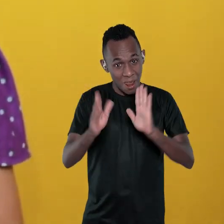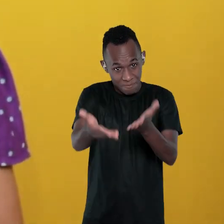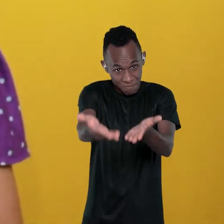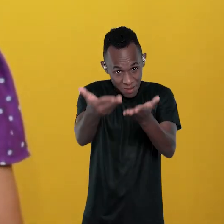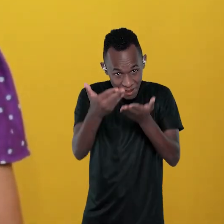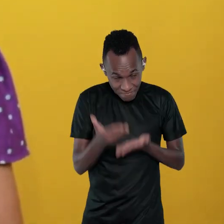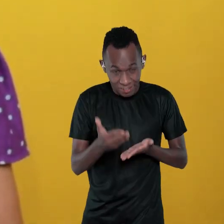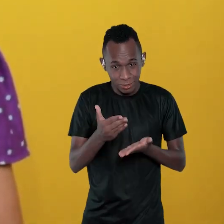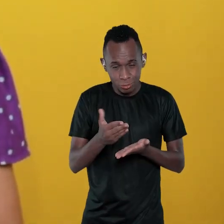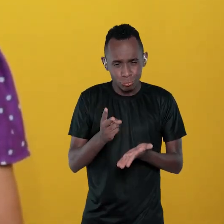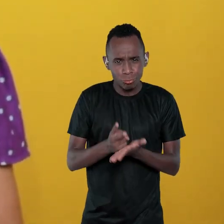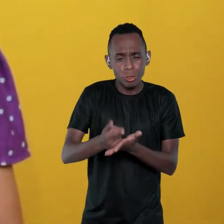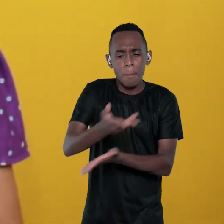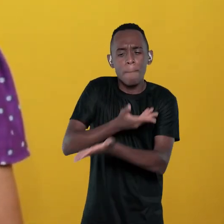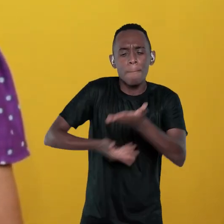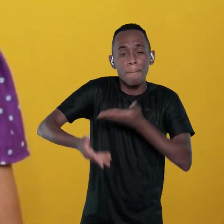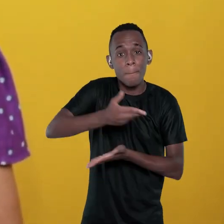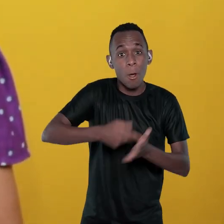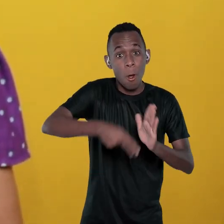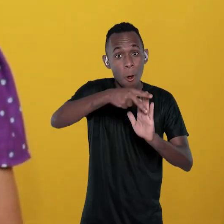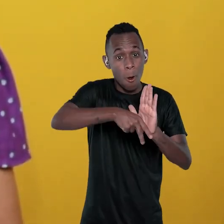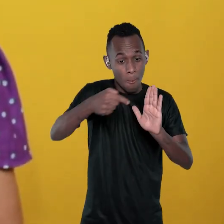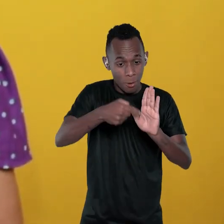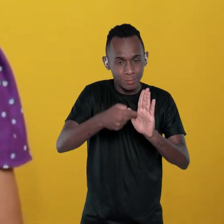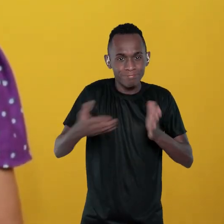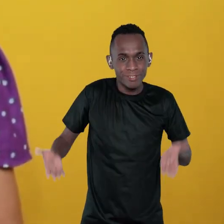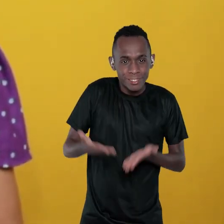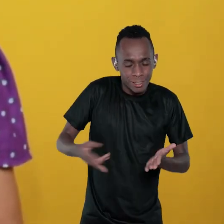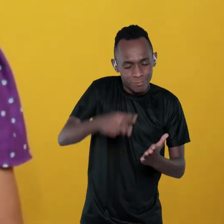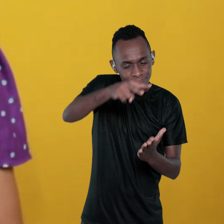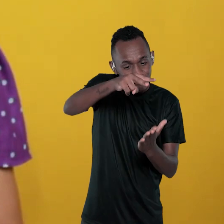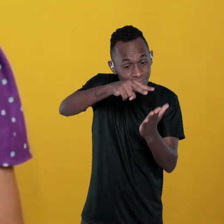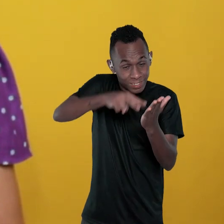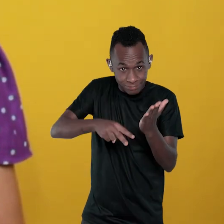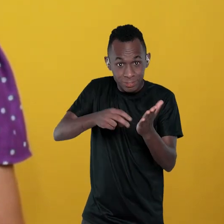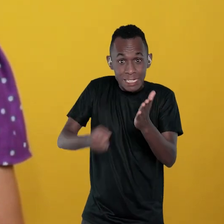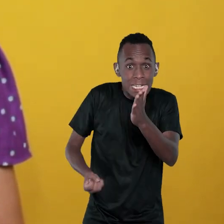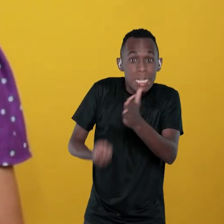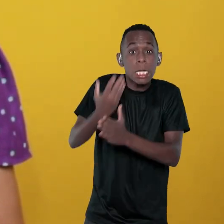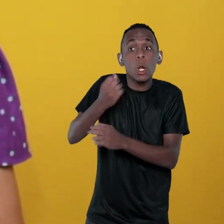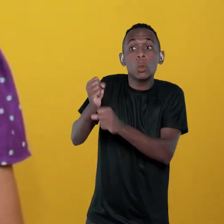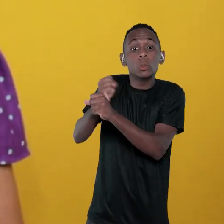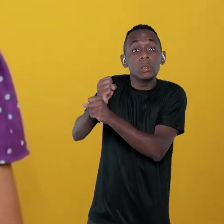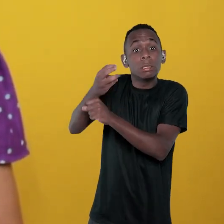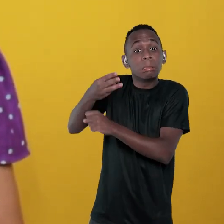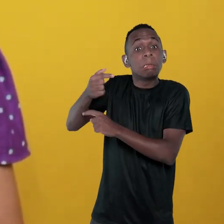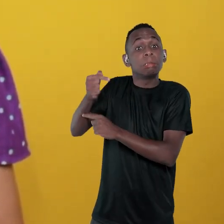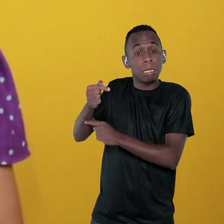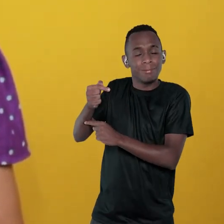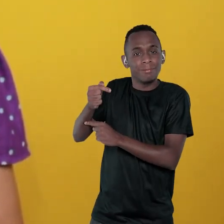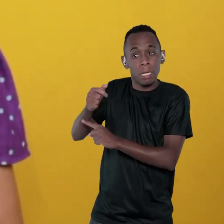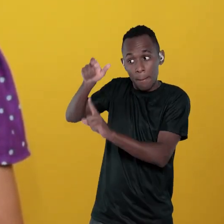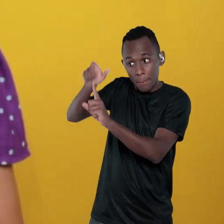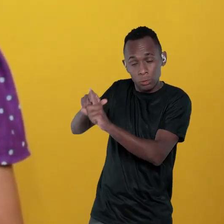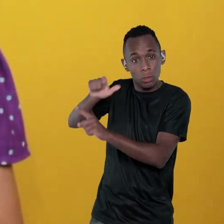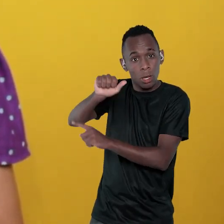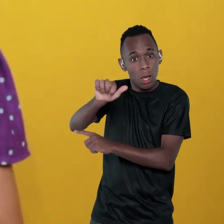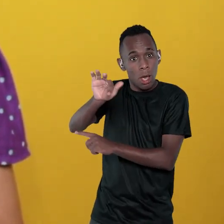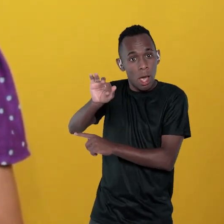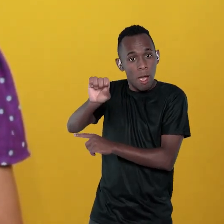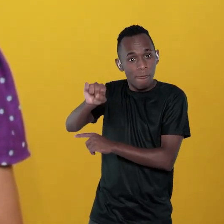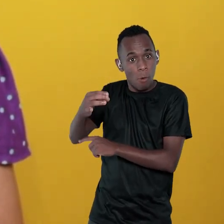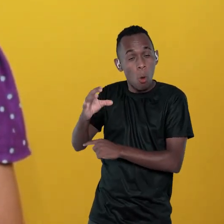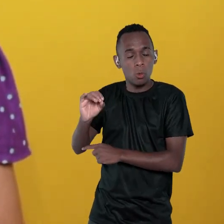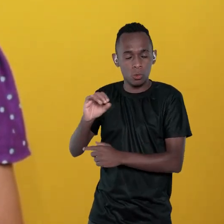Olá, bem-vindos ao Sempre um Papo, este projeto de incentivo ao hábito da leitura, criado há 37 anos pelo jornalista mineiro